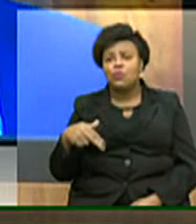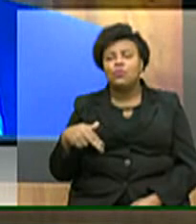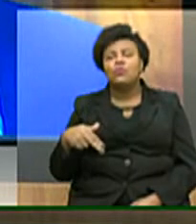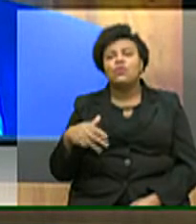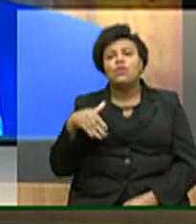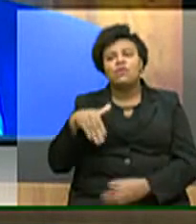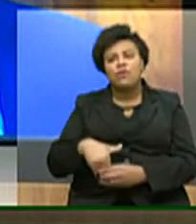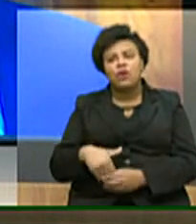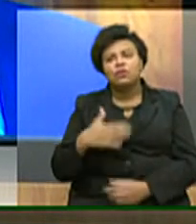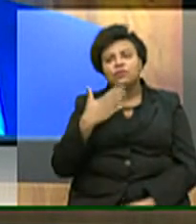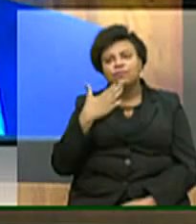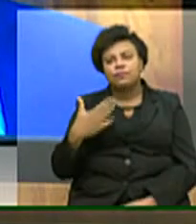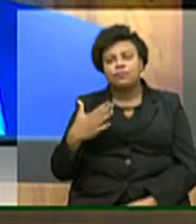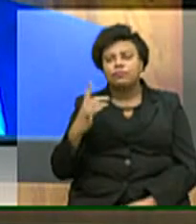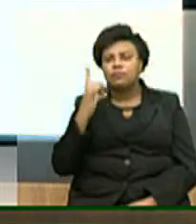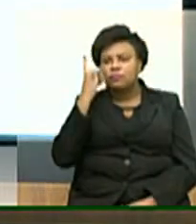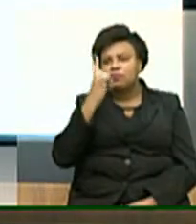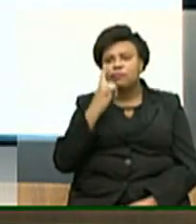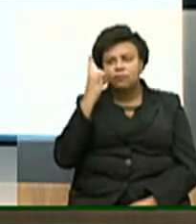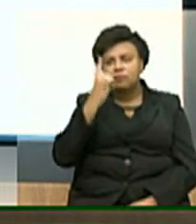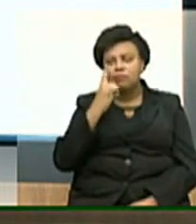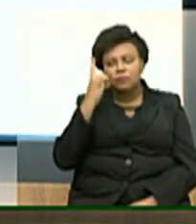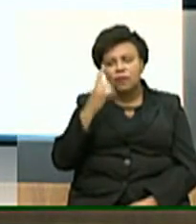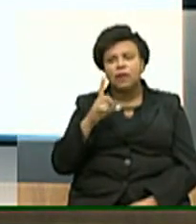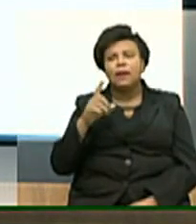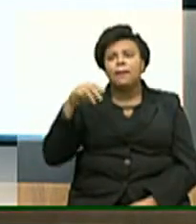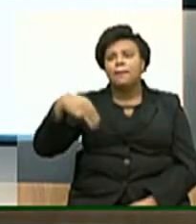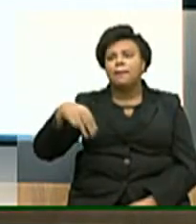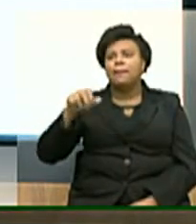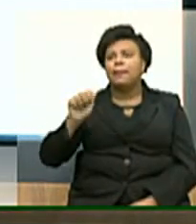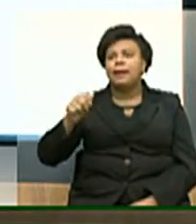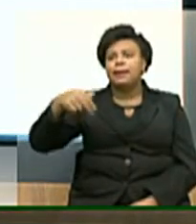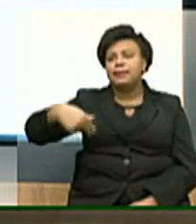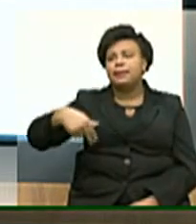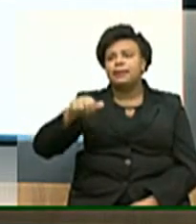Voto favorável. Deputado Luiz Fernando Mainardi? Oi,